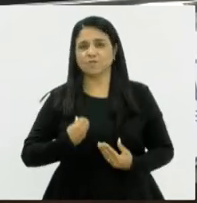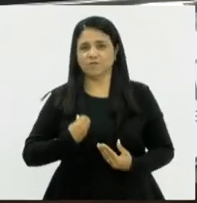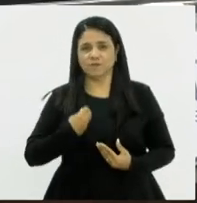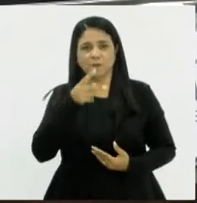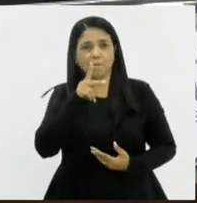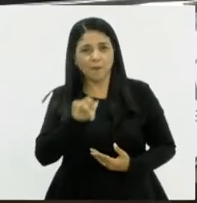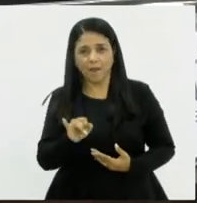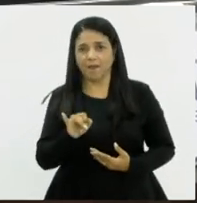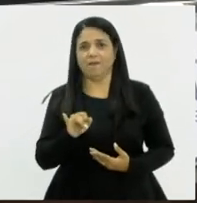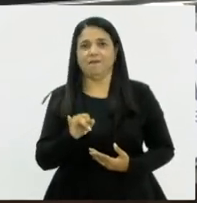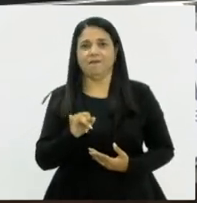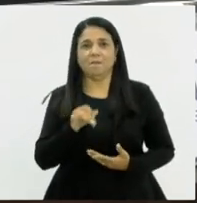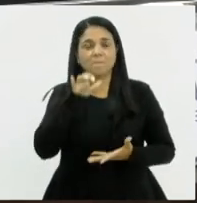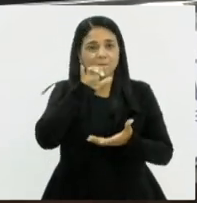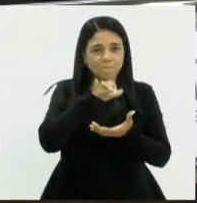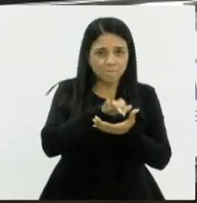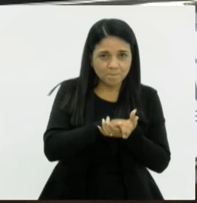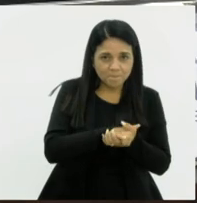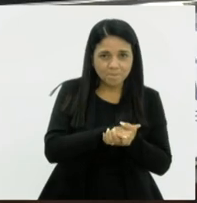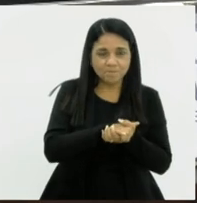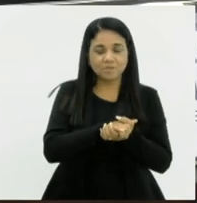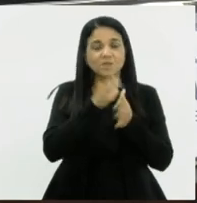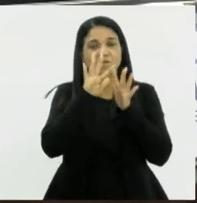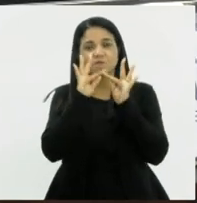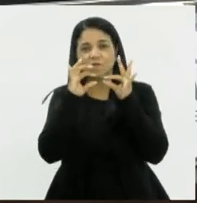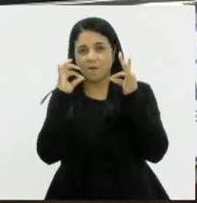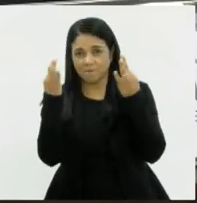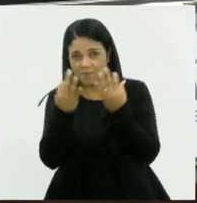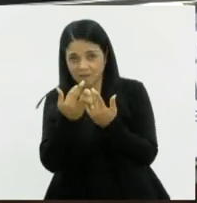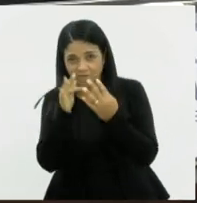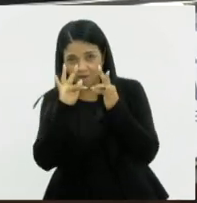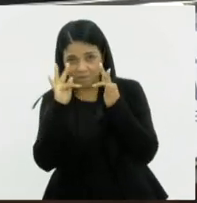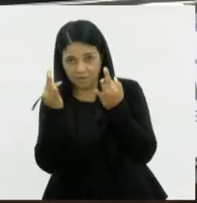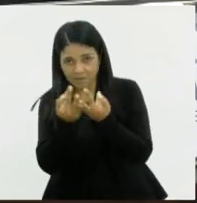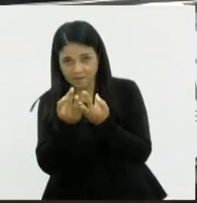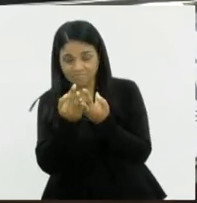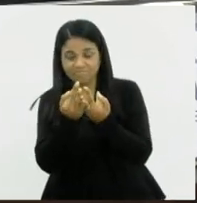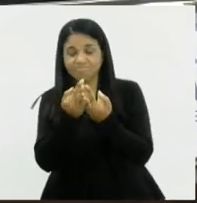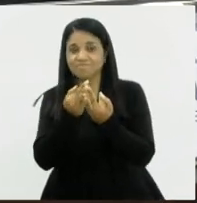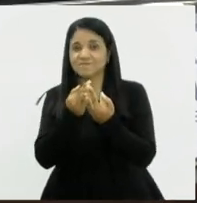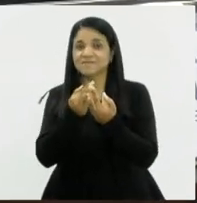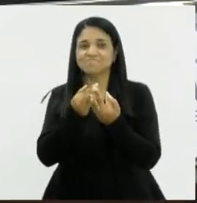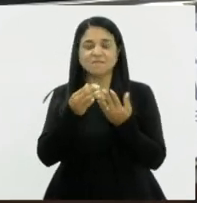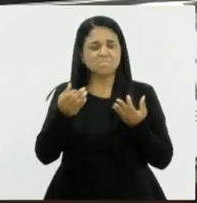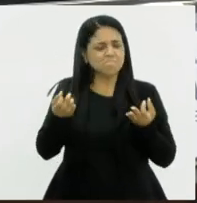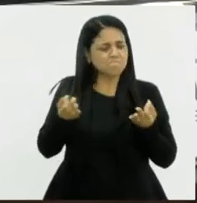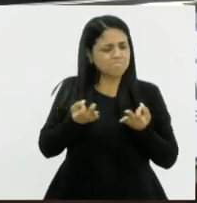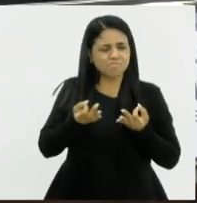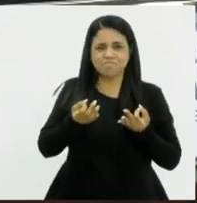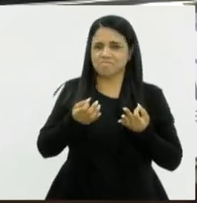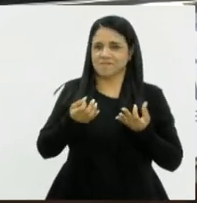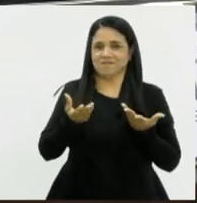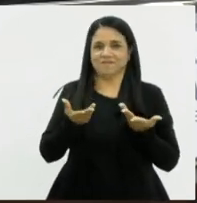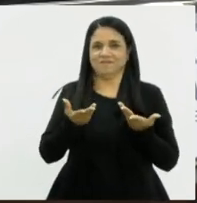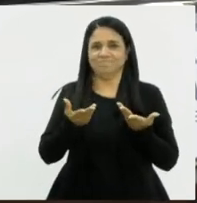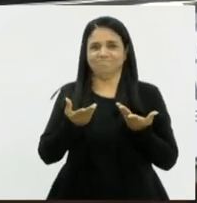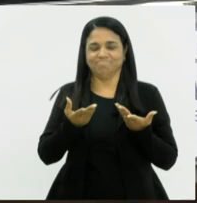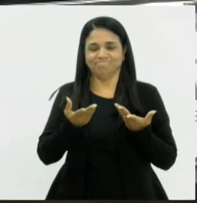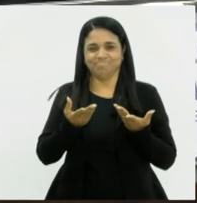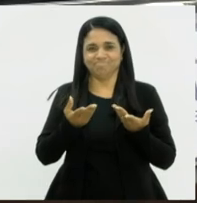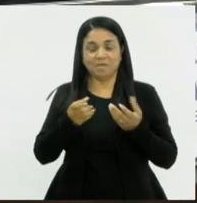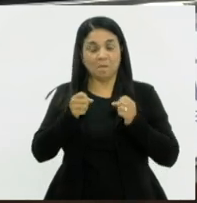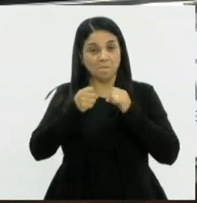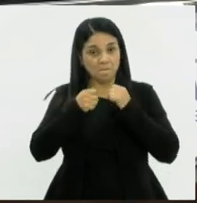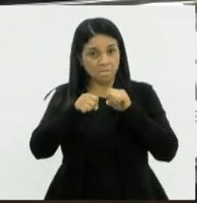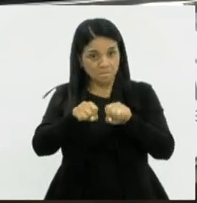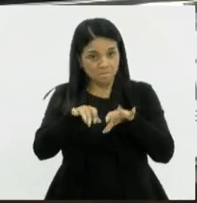como marido, como família. Brazão, você é impecável, cara. Como